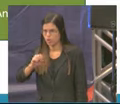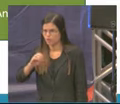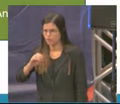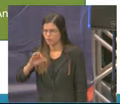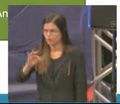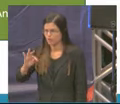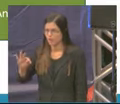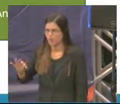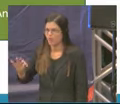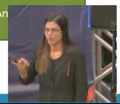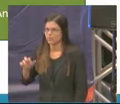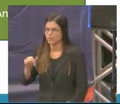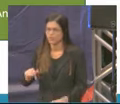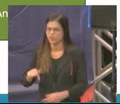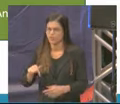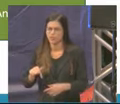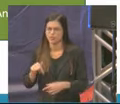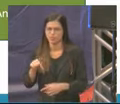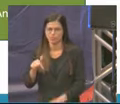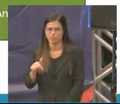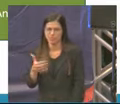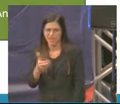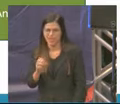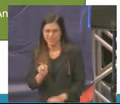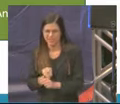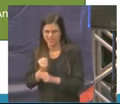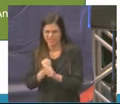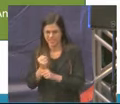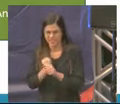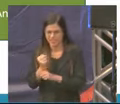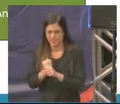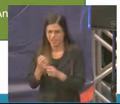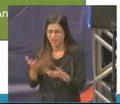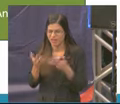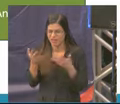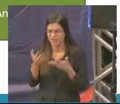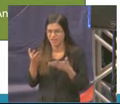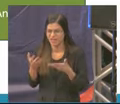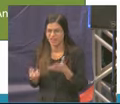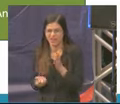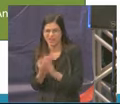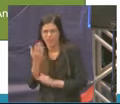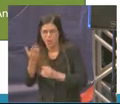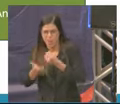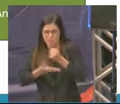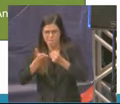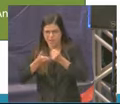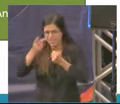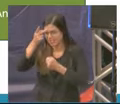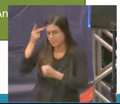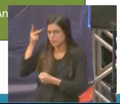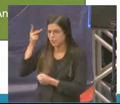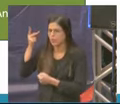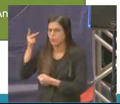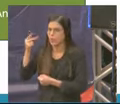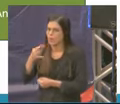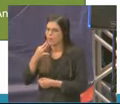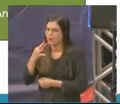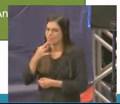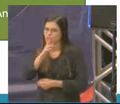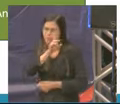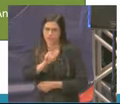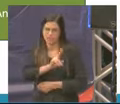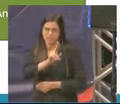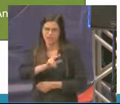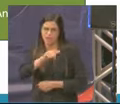10 anos, que é a fase 4. Por que ela fez isso? Porque ela gosta da gente? Não, porque ela queria criar uma base instalada de pessoas que conheciam o software dela e que